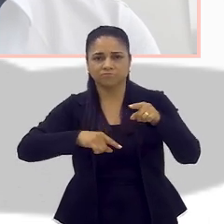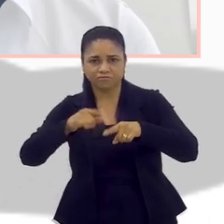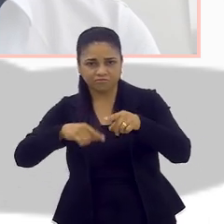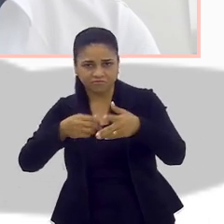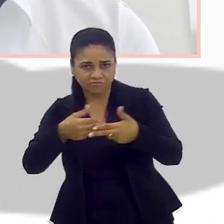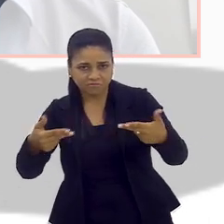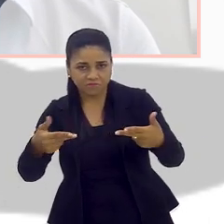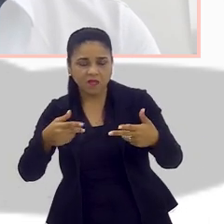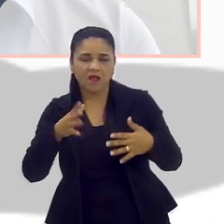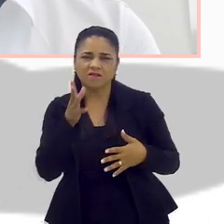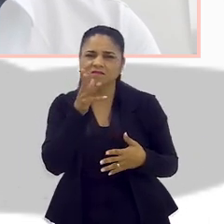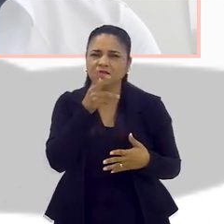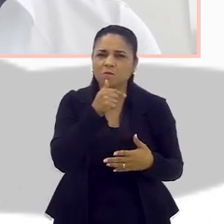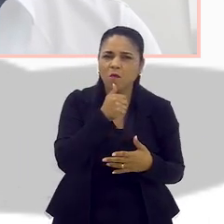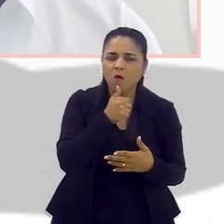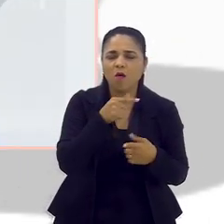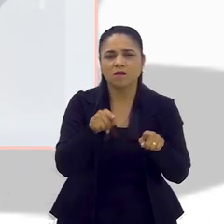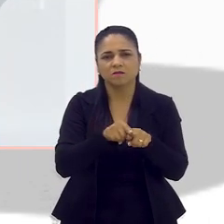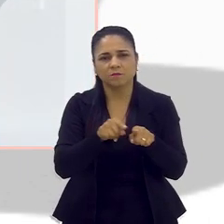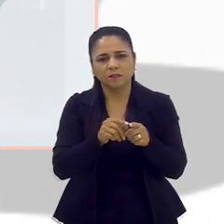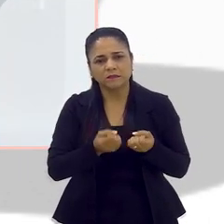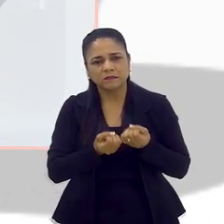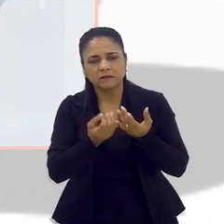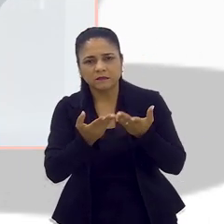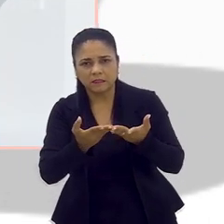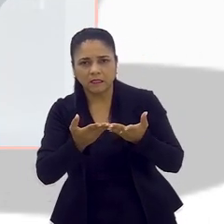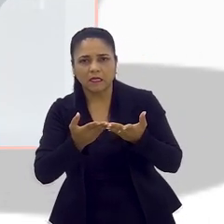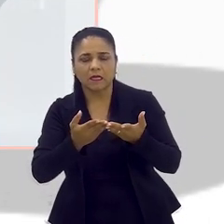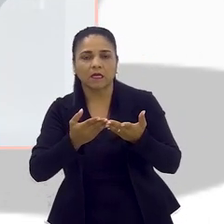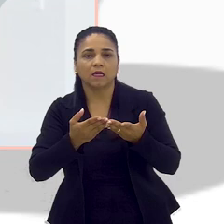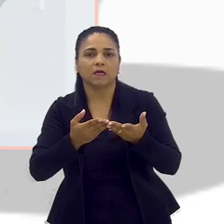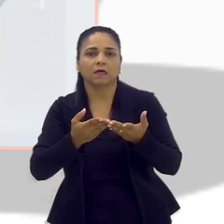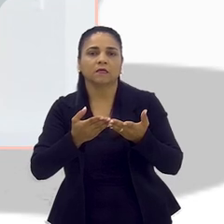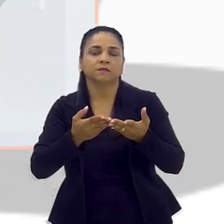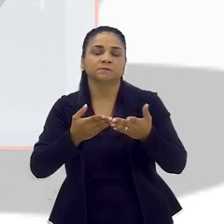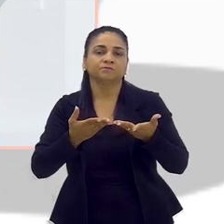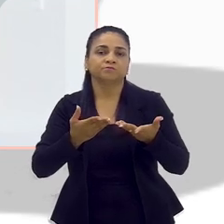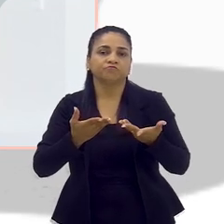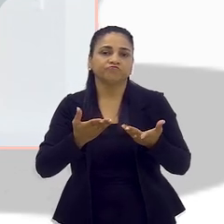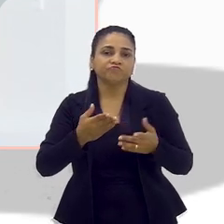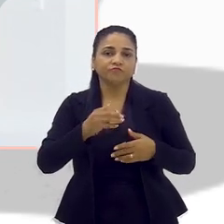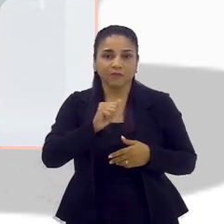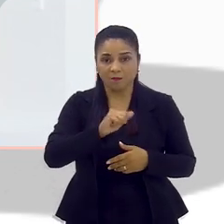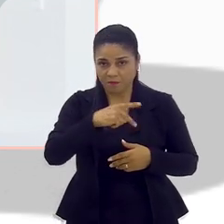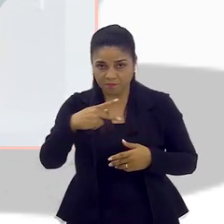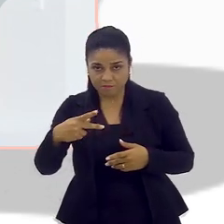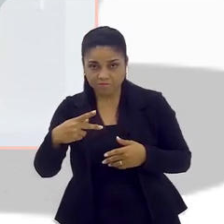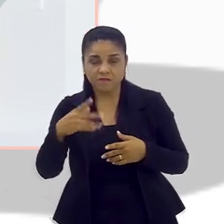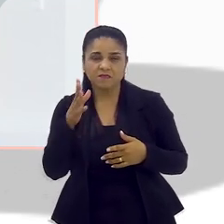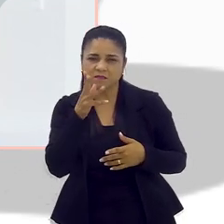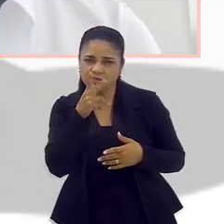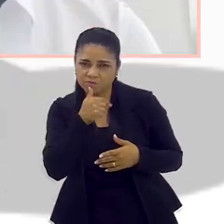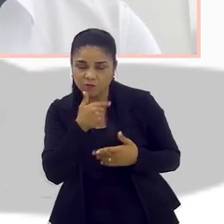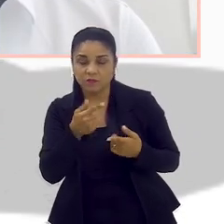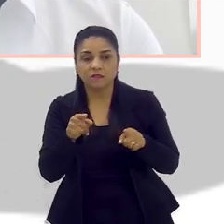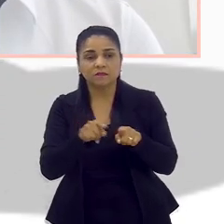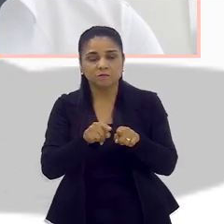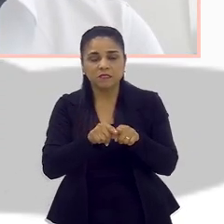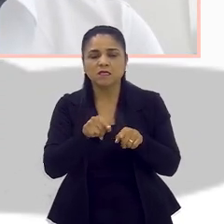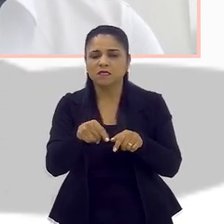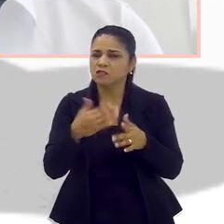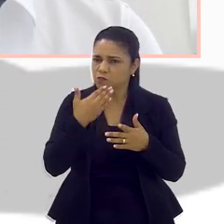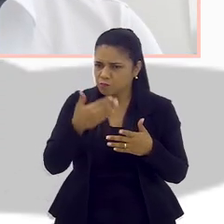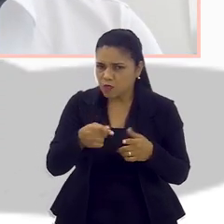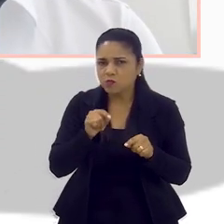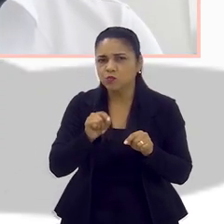gente escuta falar muito ali que na demora das entregas por parte desses entregadores, essa é uma demanda também da parte